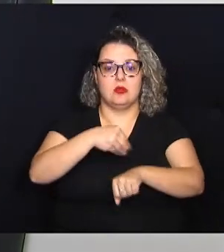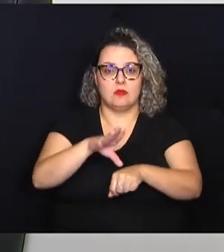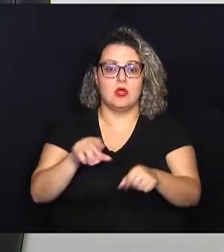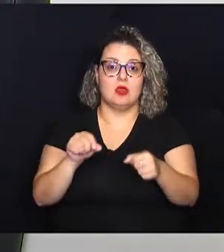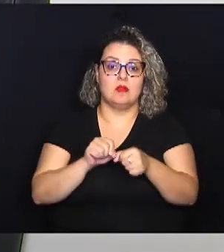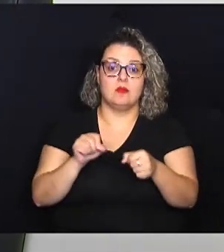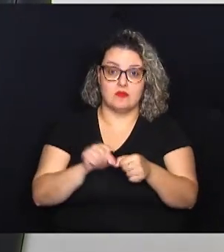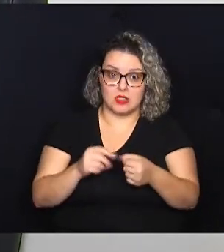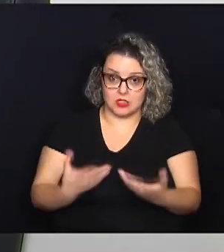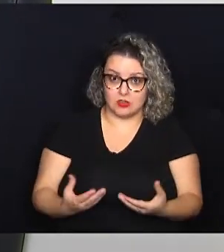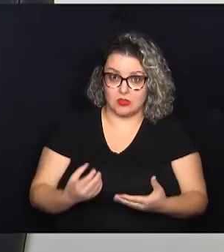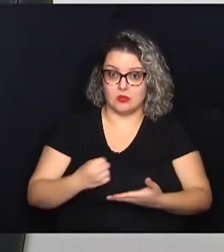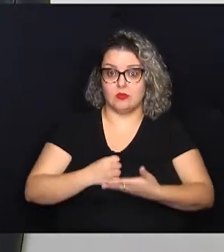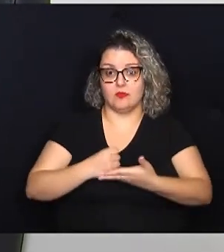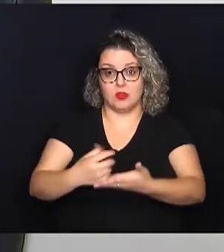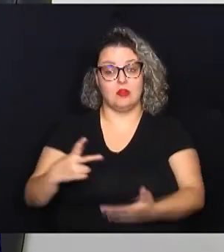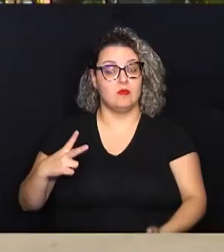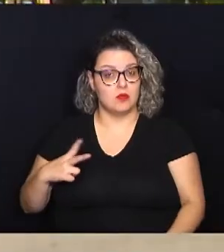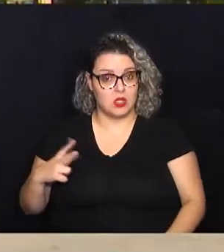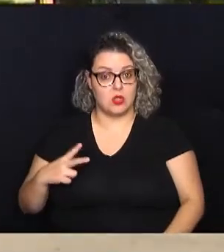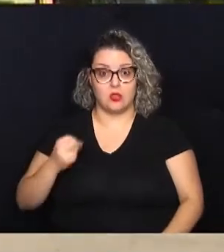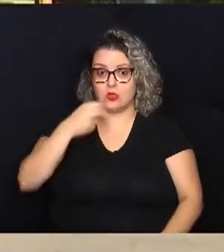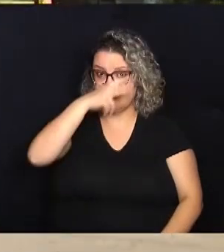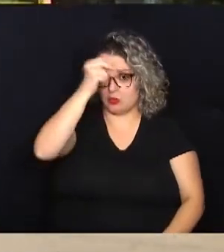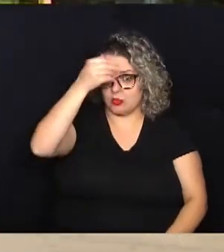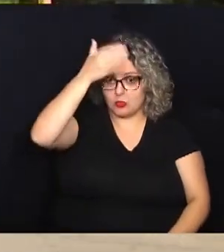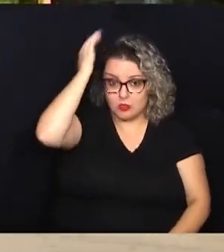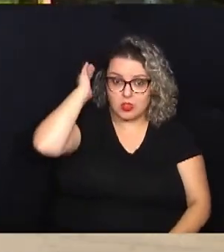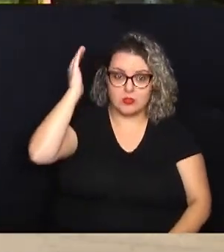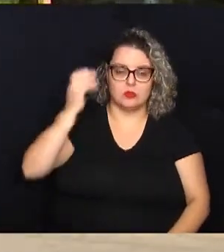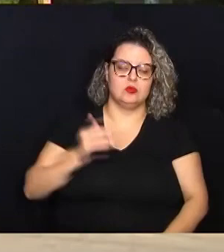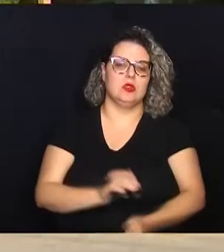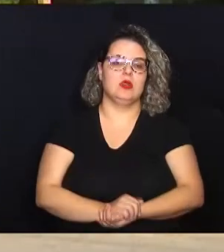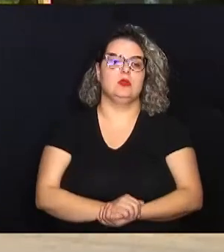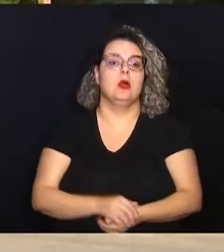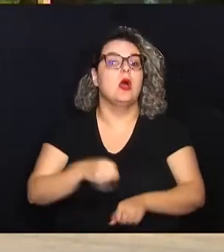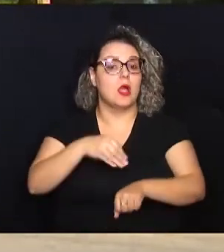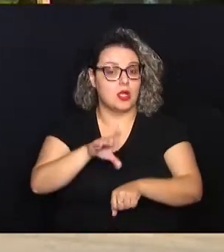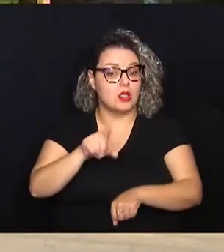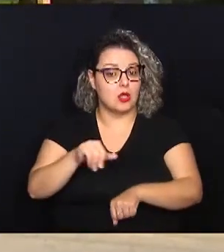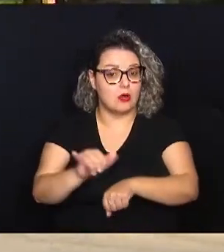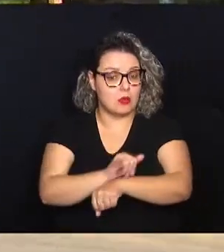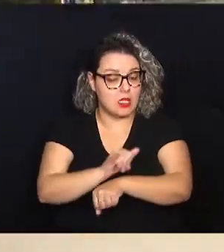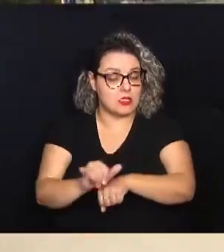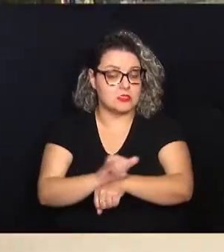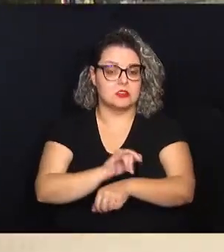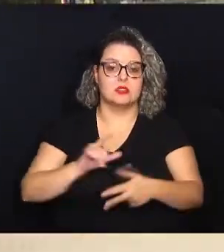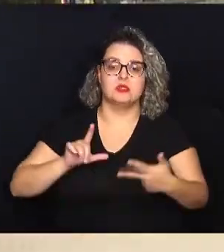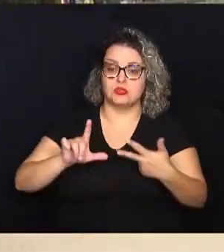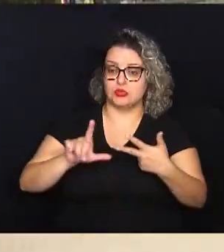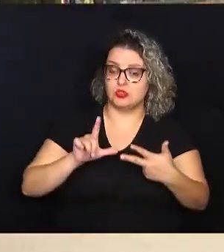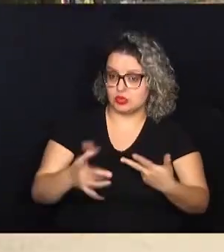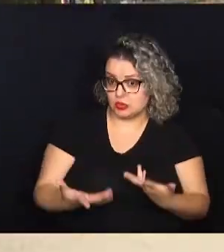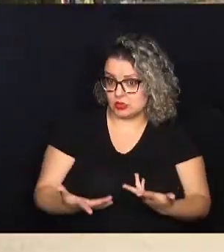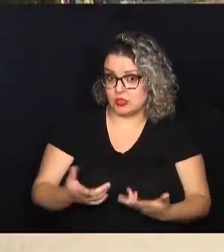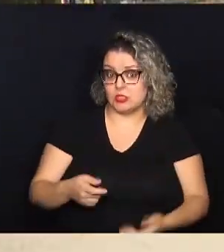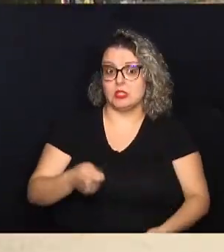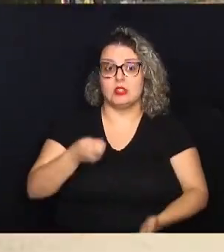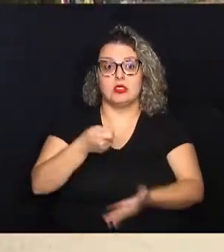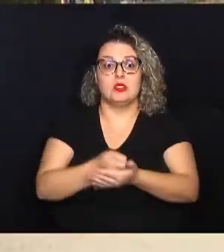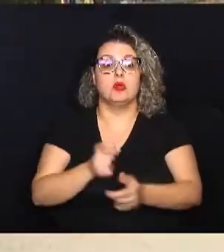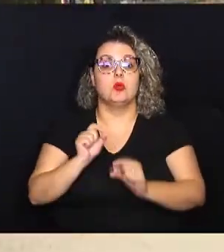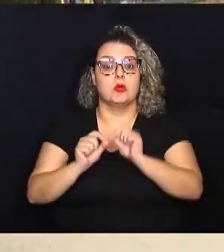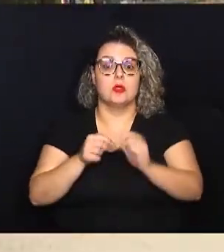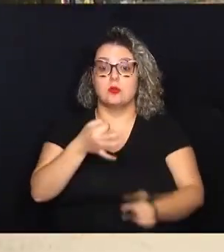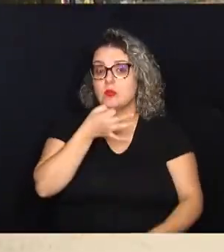então eu fiz essa indicação vou levar pessoalmente ao prefeito Dário a indicação é uma ferramenta oficial do legislativo